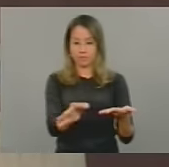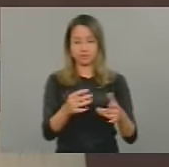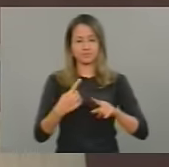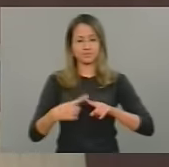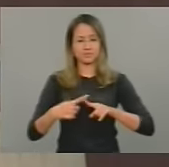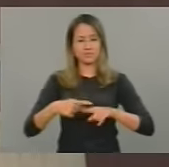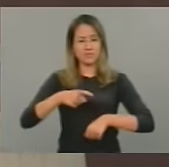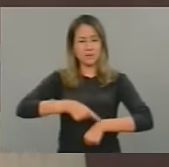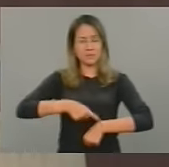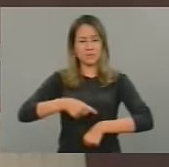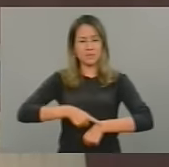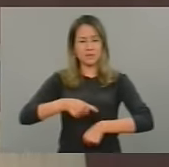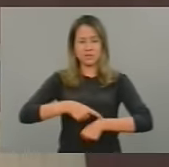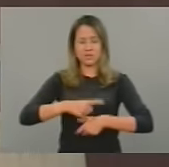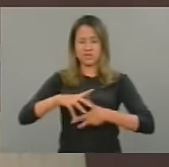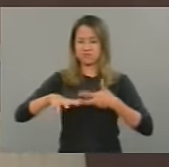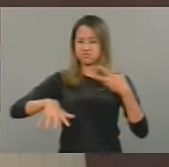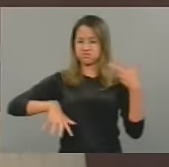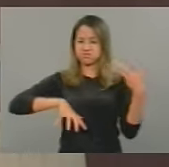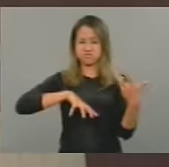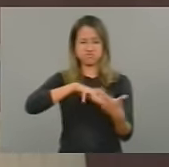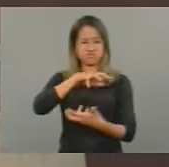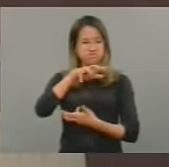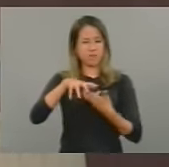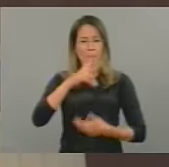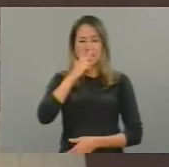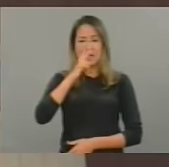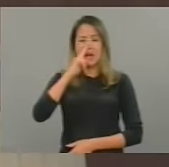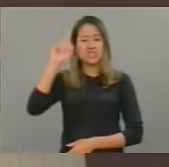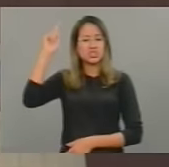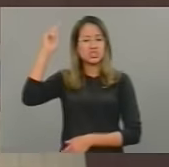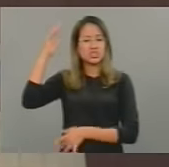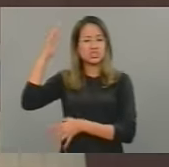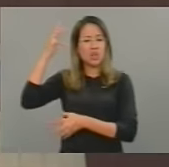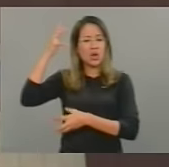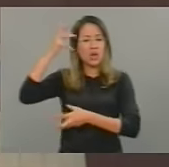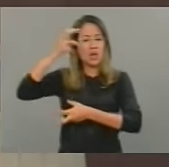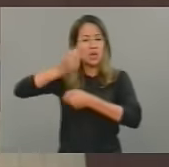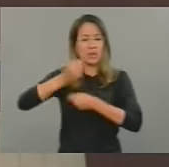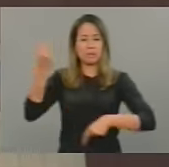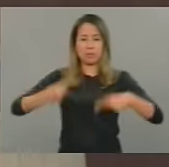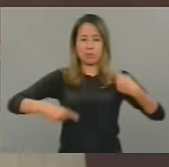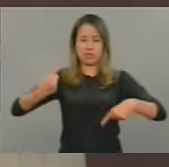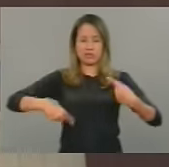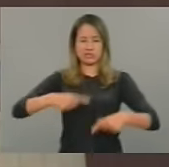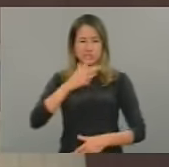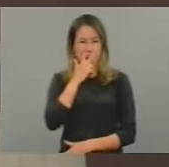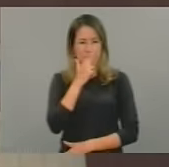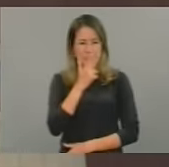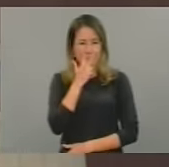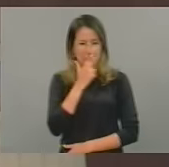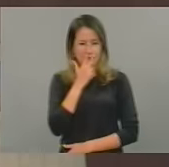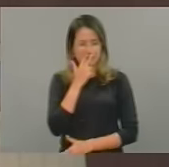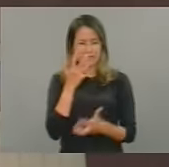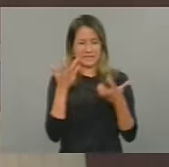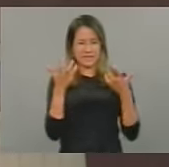muito confuso da história política do Brasil, em que vozes